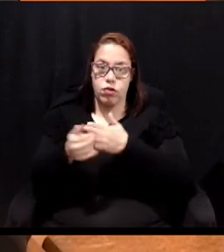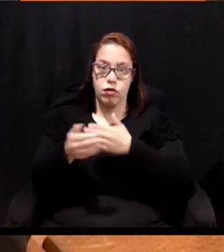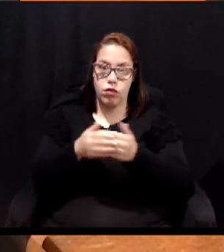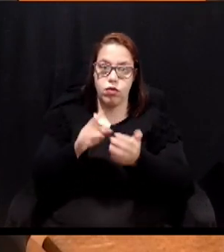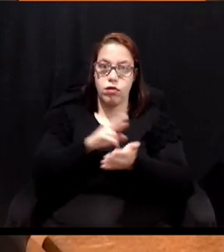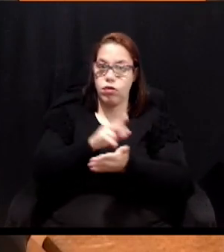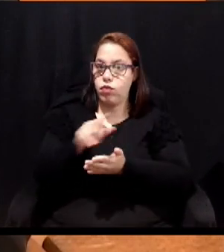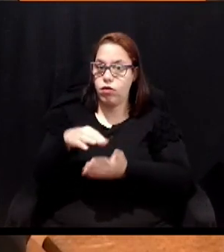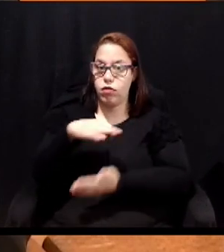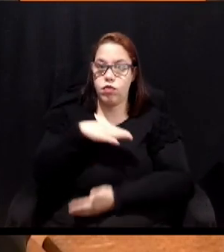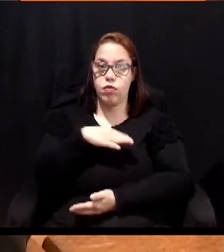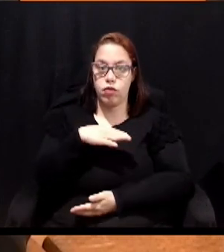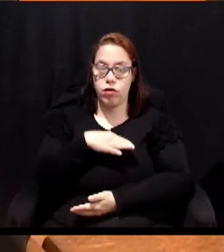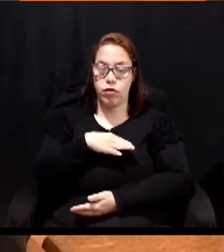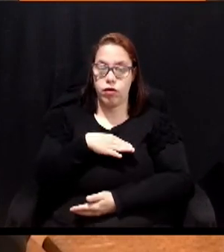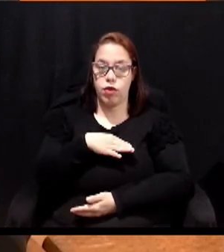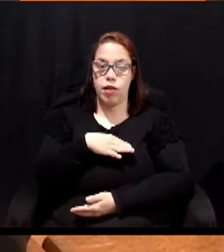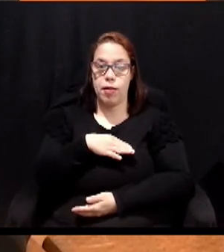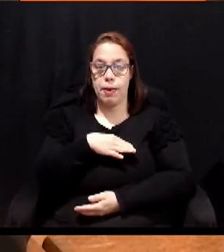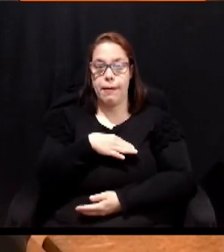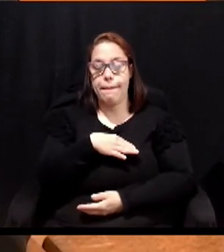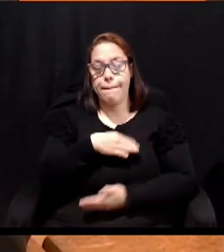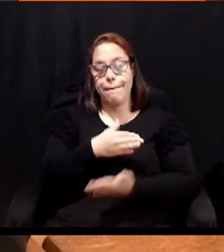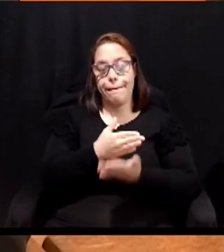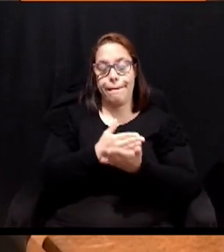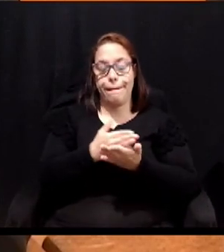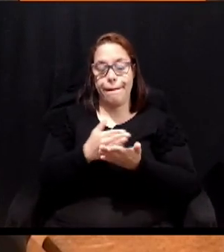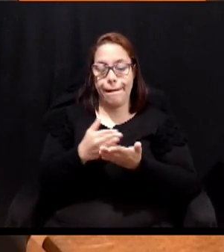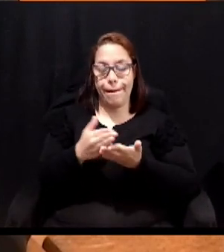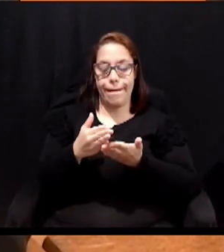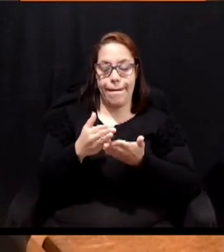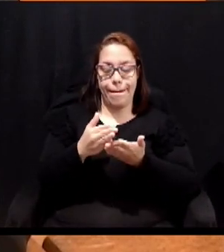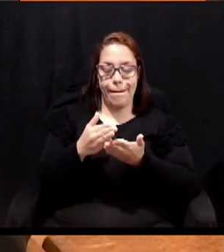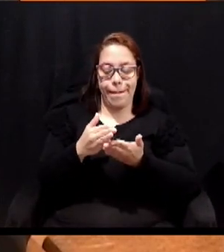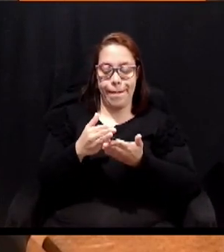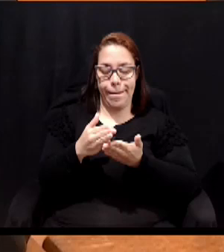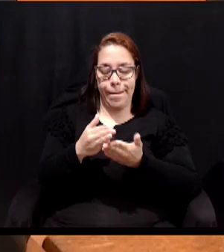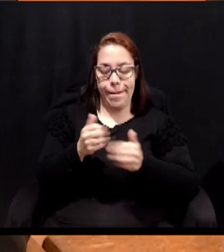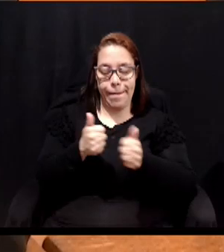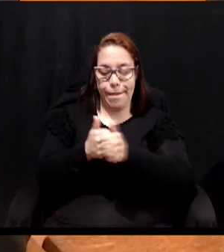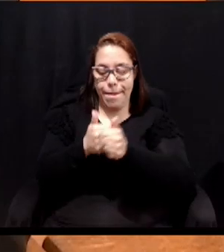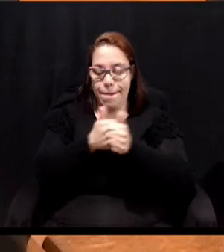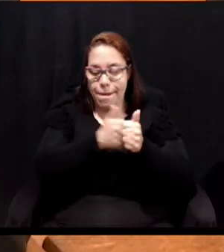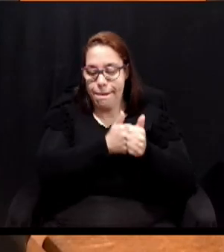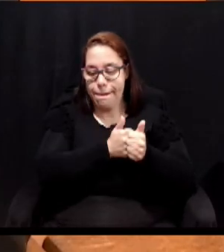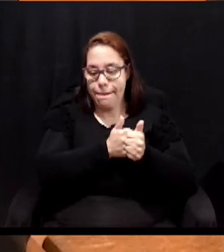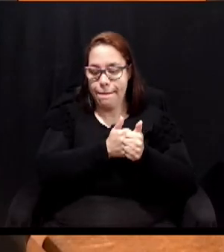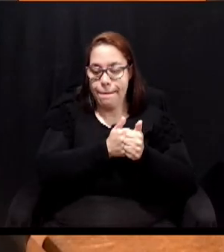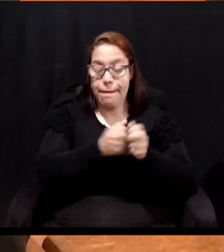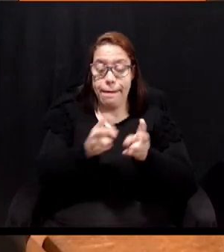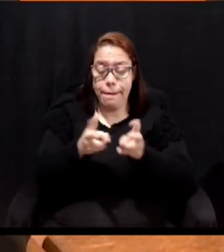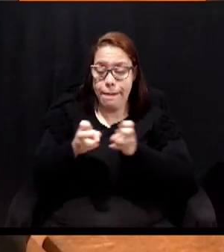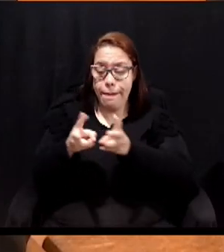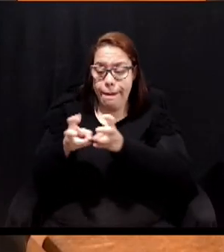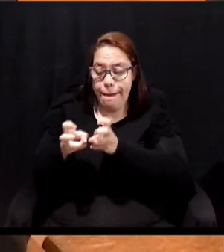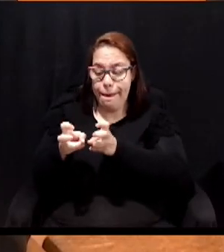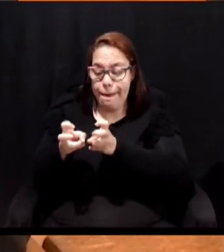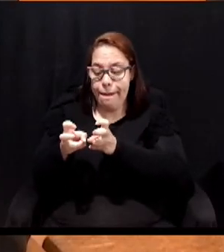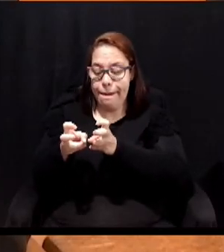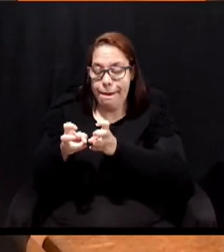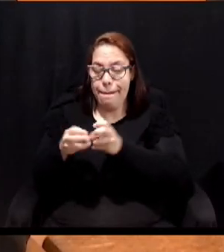O que nós temos que começar fazendo uma aproximação deles, né? Perceber como é